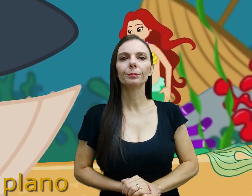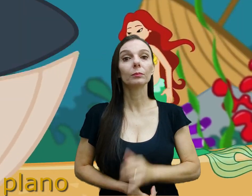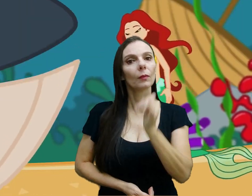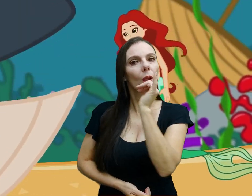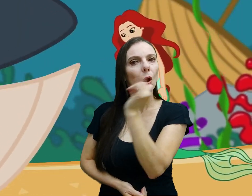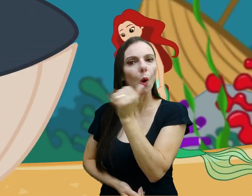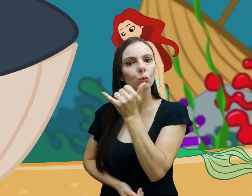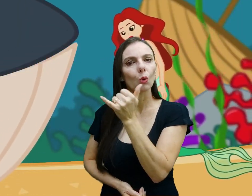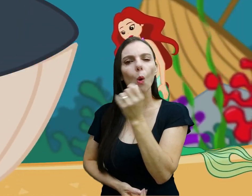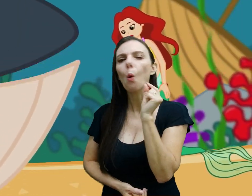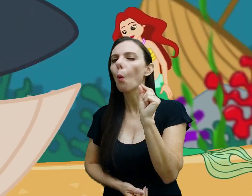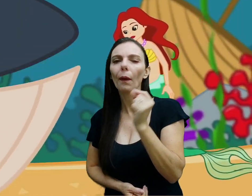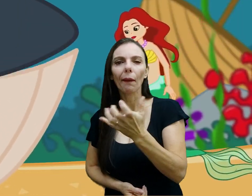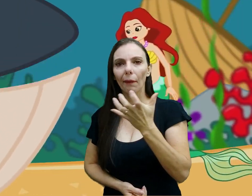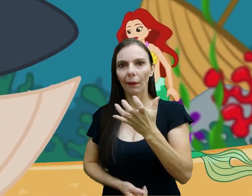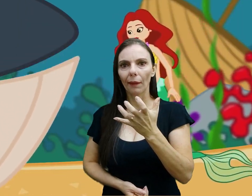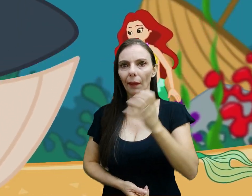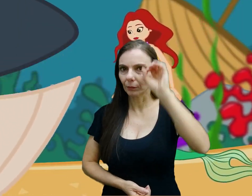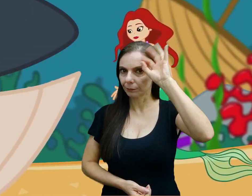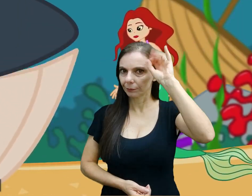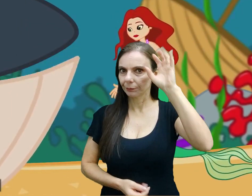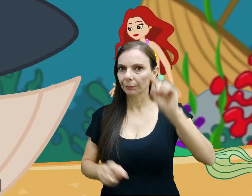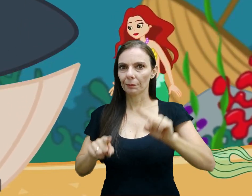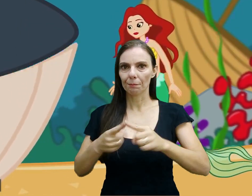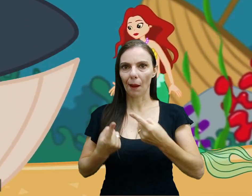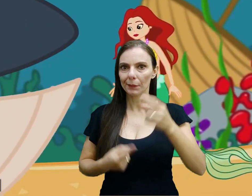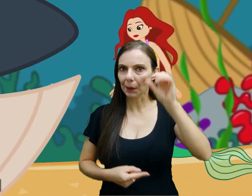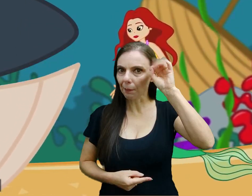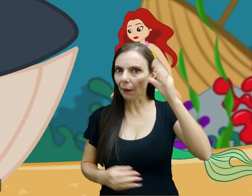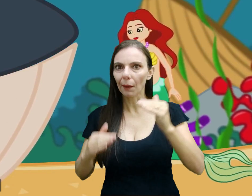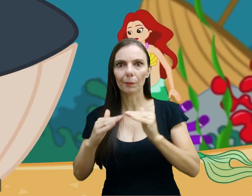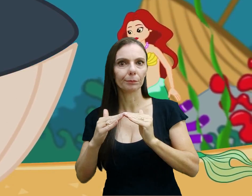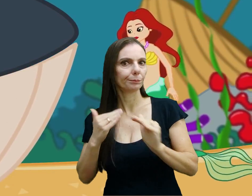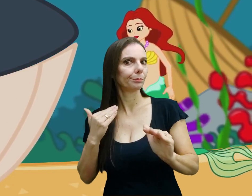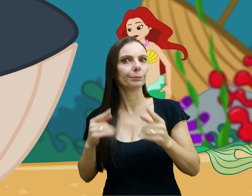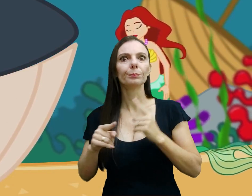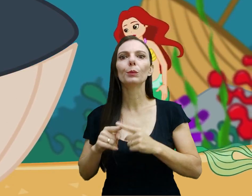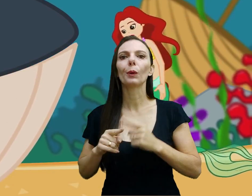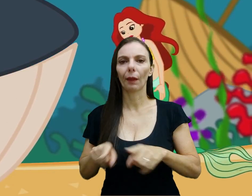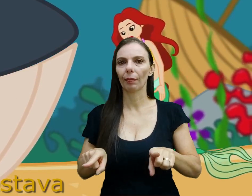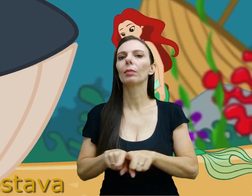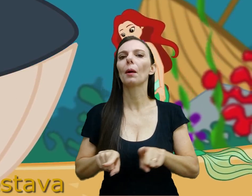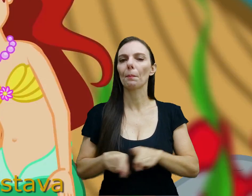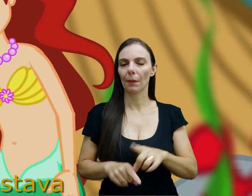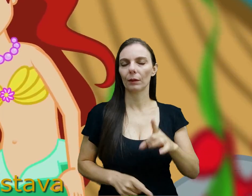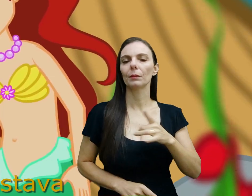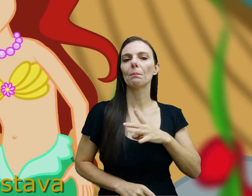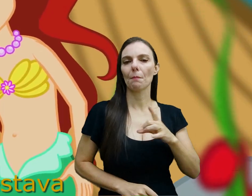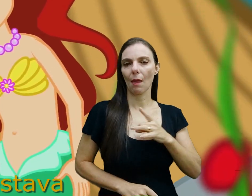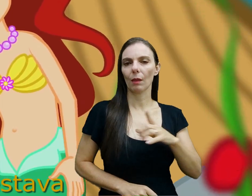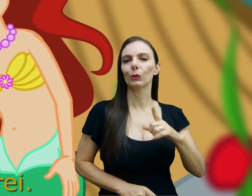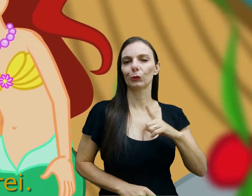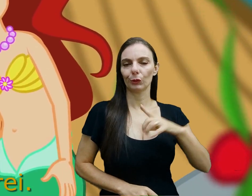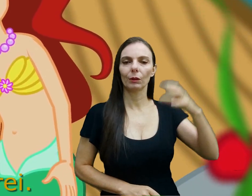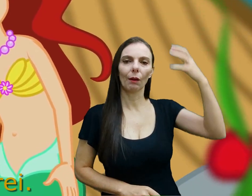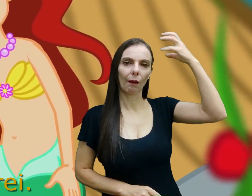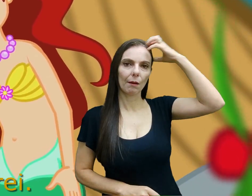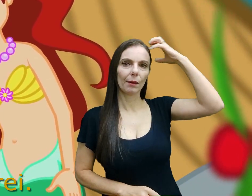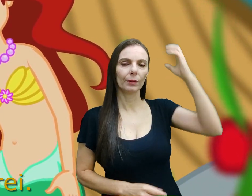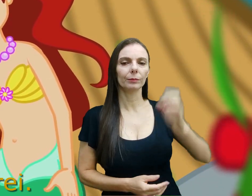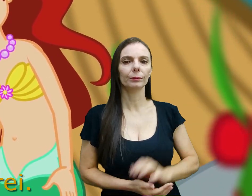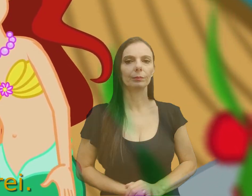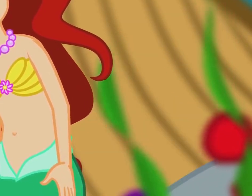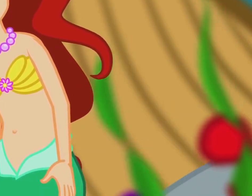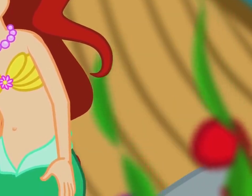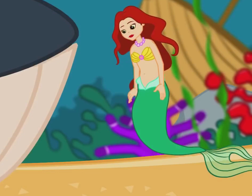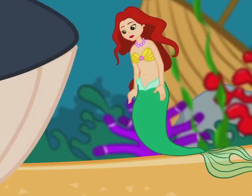seu plano para Hiron. No começo, Hiron não concordou com seu plano, porque ele também estava com muito medo